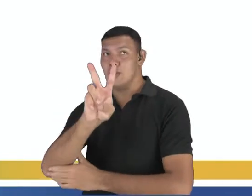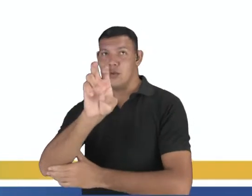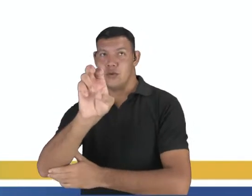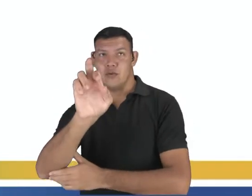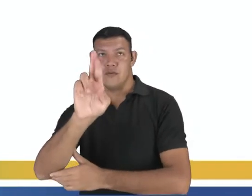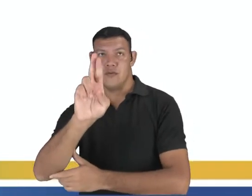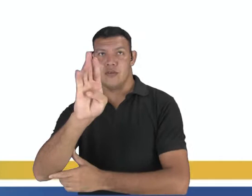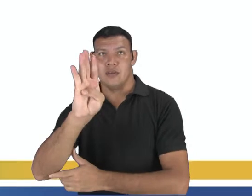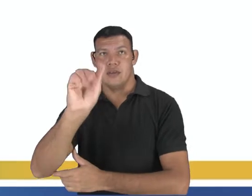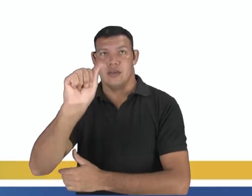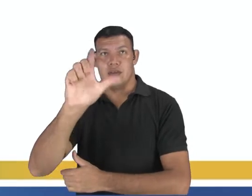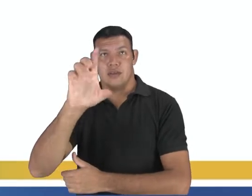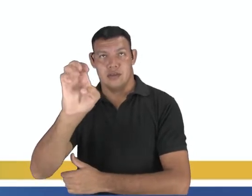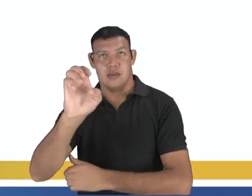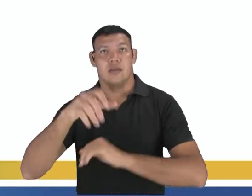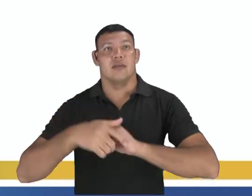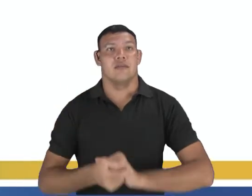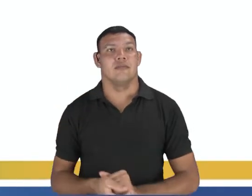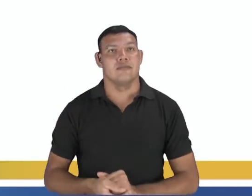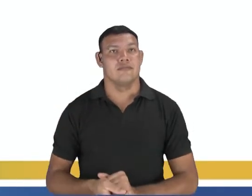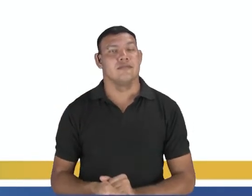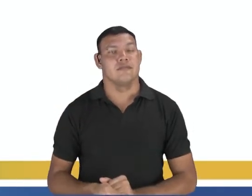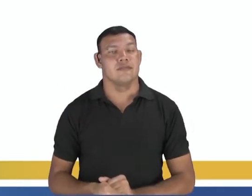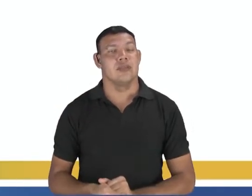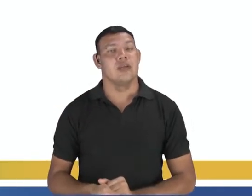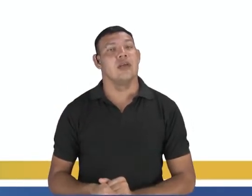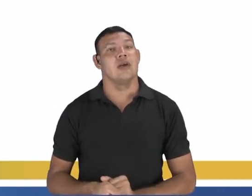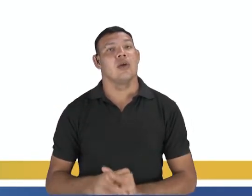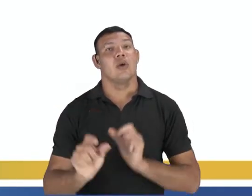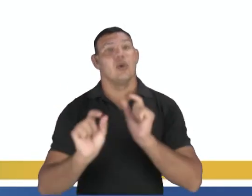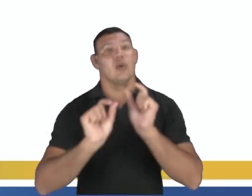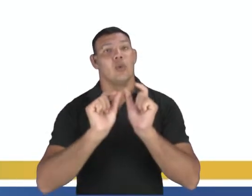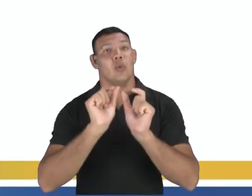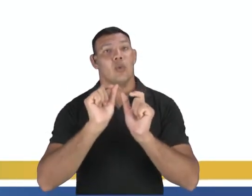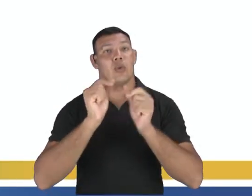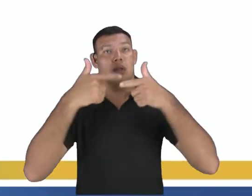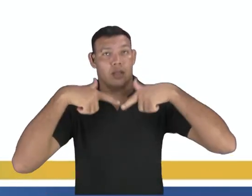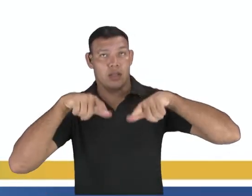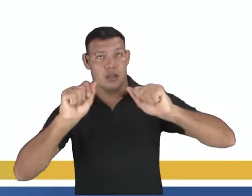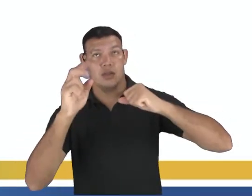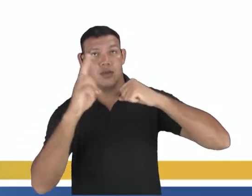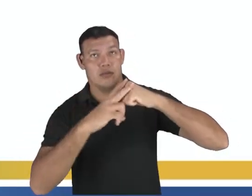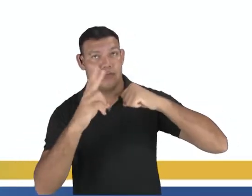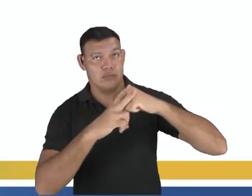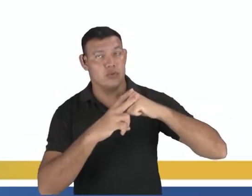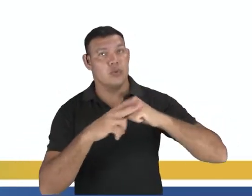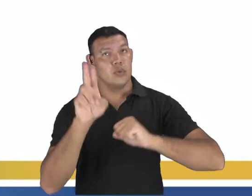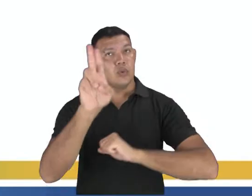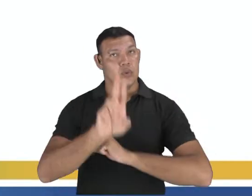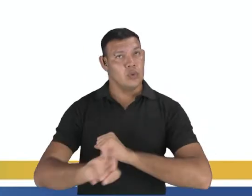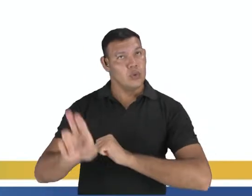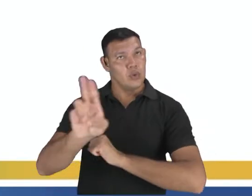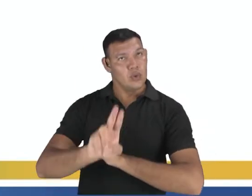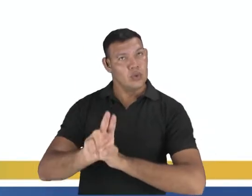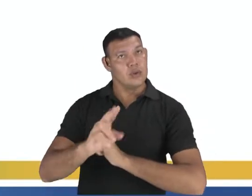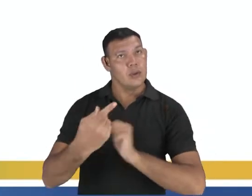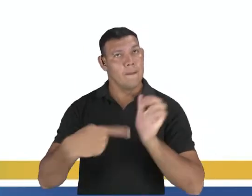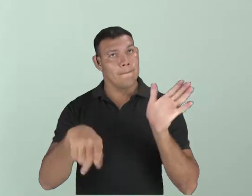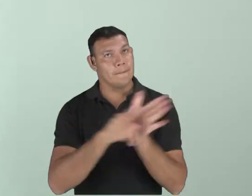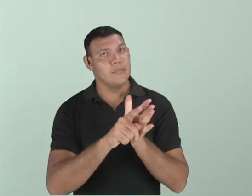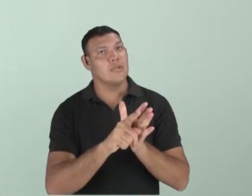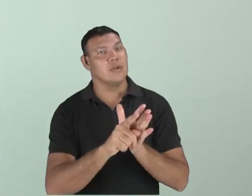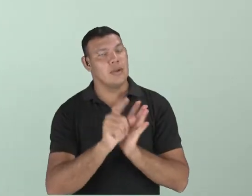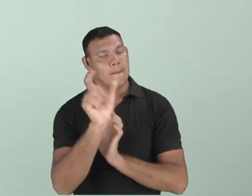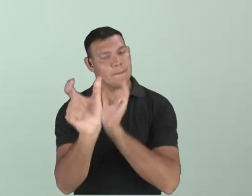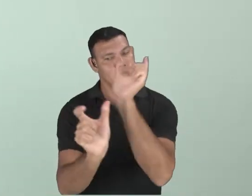verbal é, portanto, aquela que utiliza de palavras, o signo linguístico na comunicação. Então, todas as vezes que